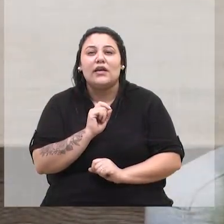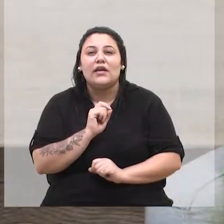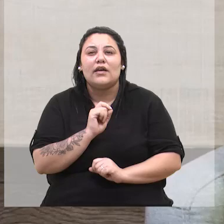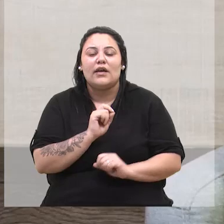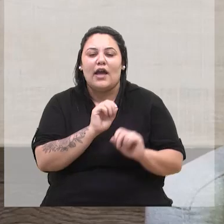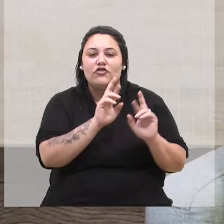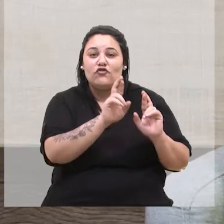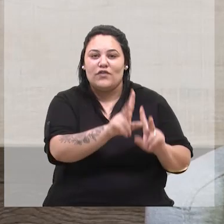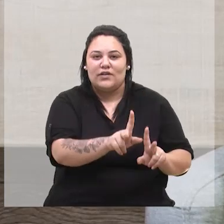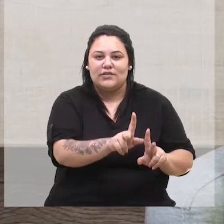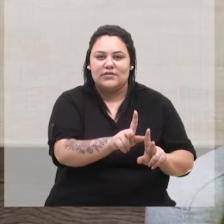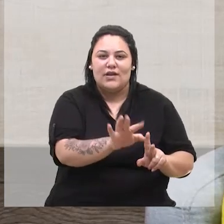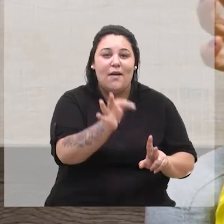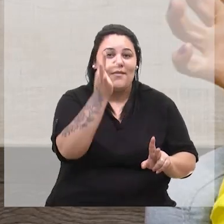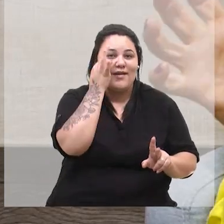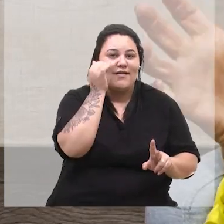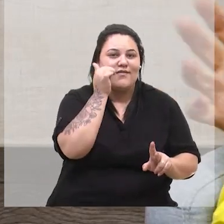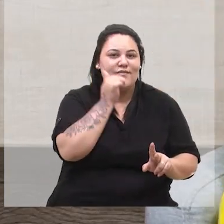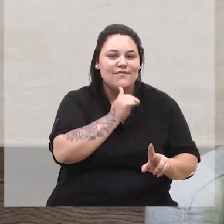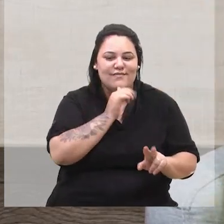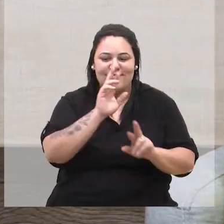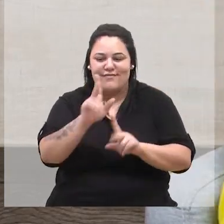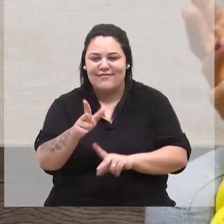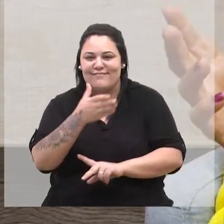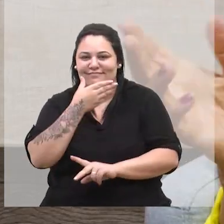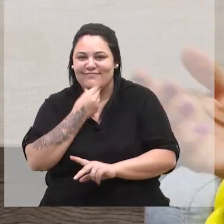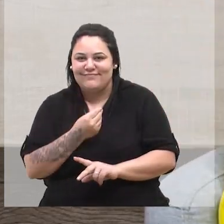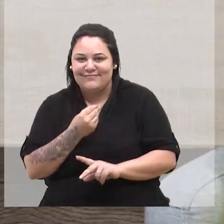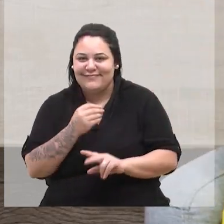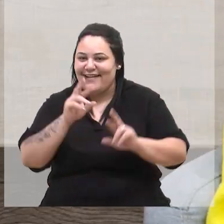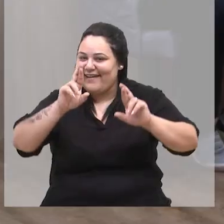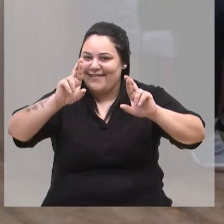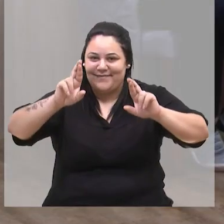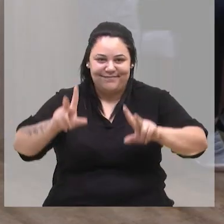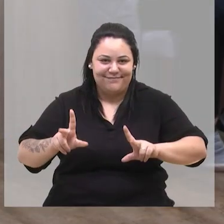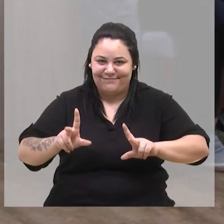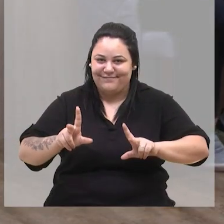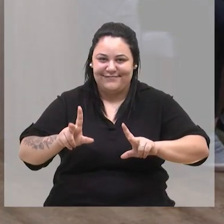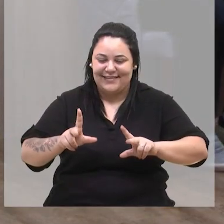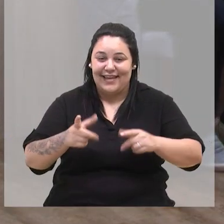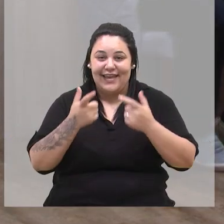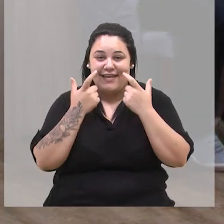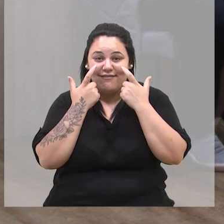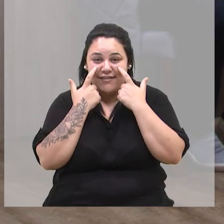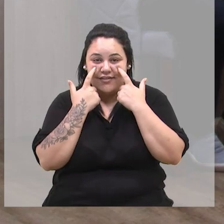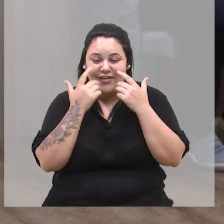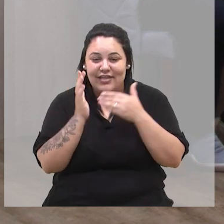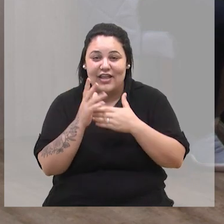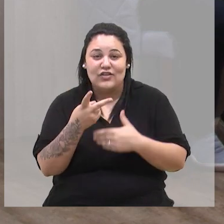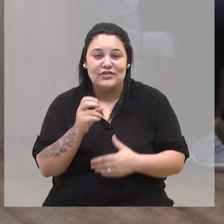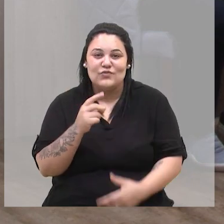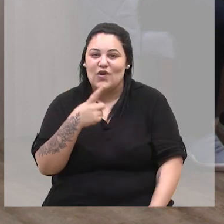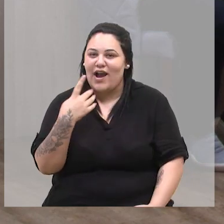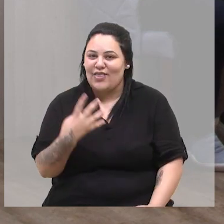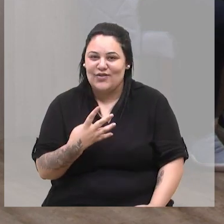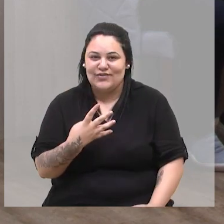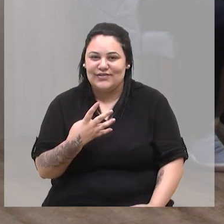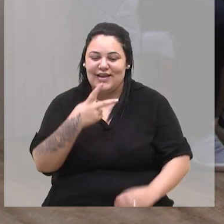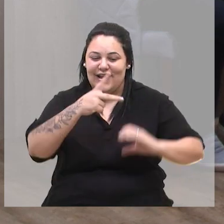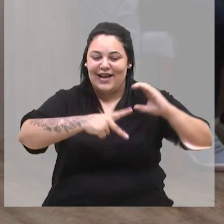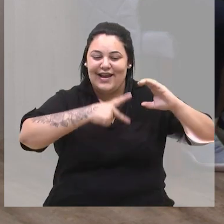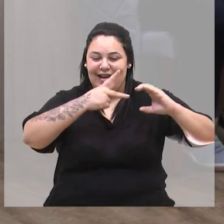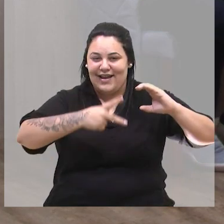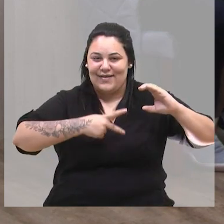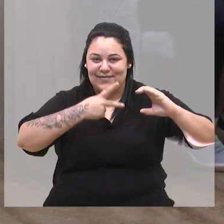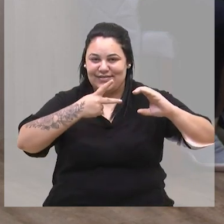da presença feminina com a masculina é muito grande. Veja, até 2014, a Câmara de Vereadores